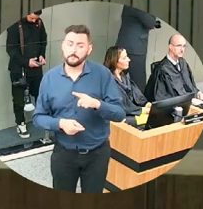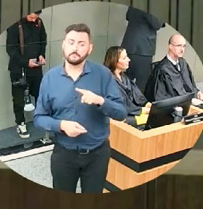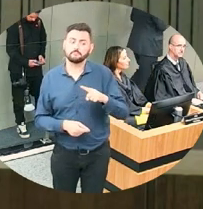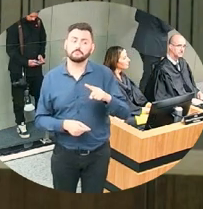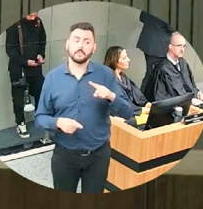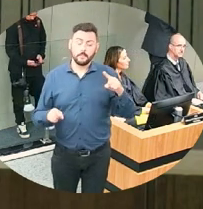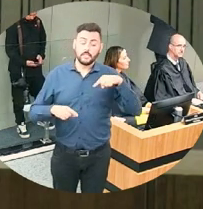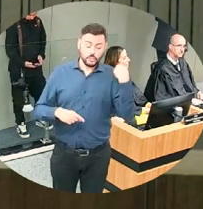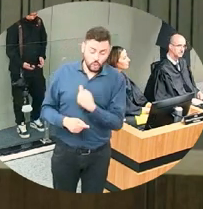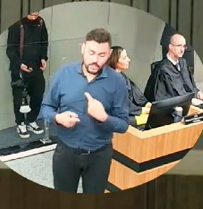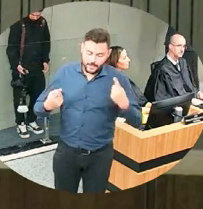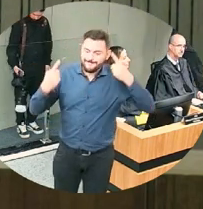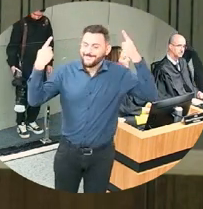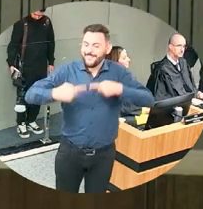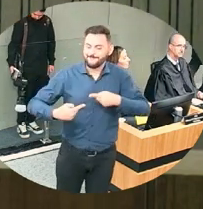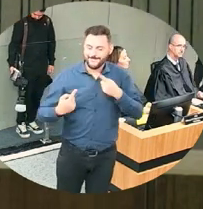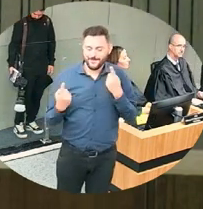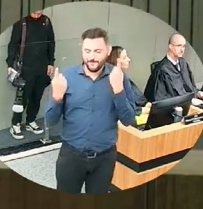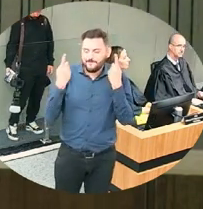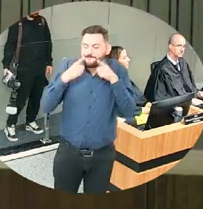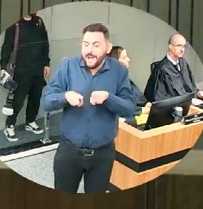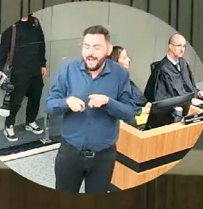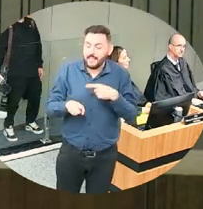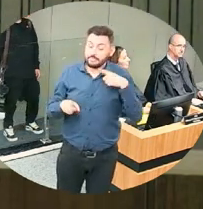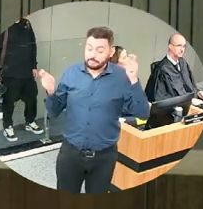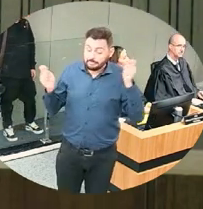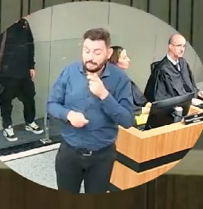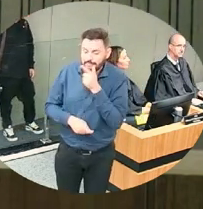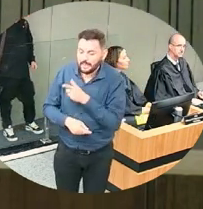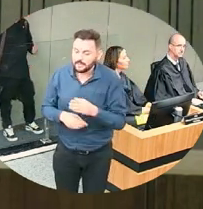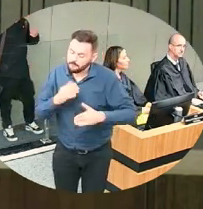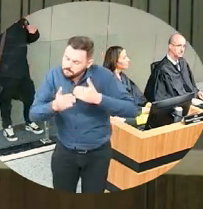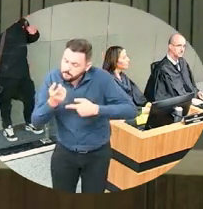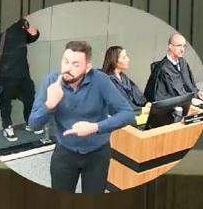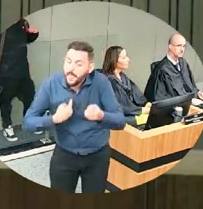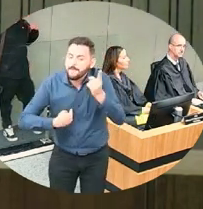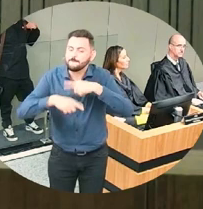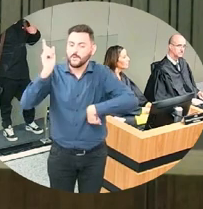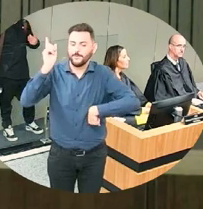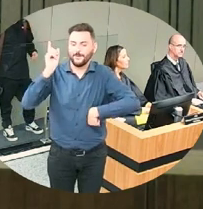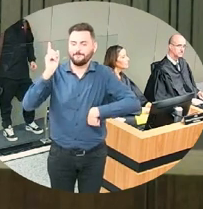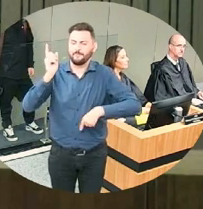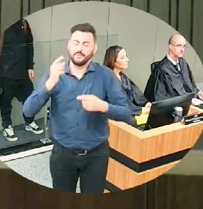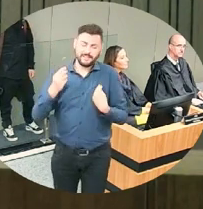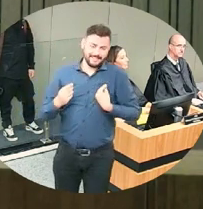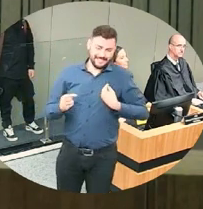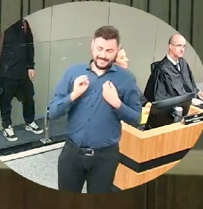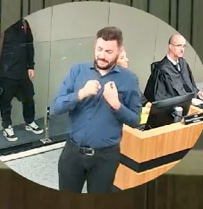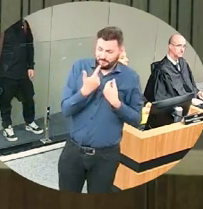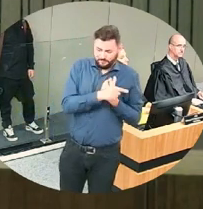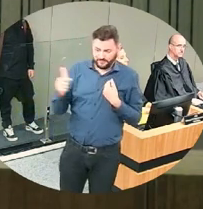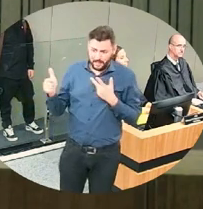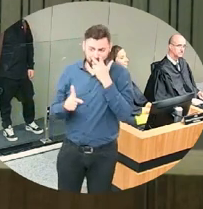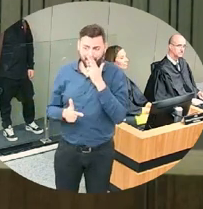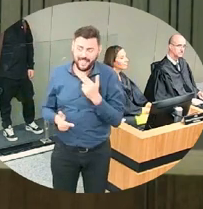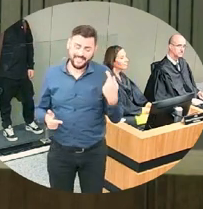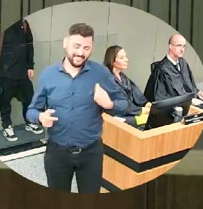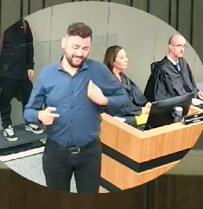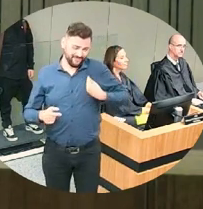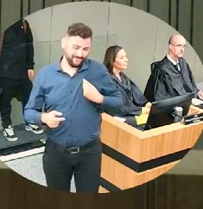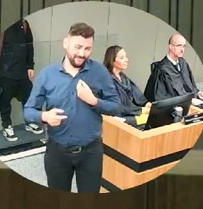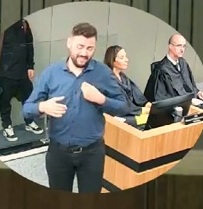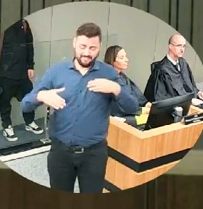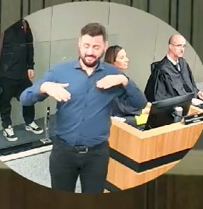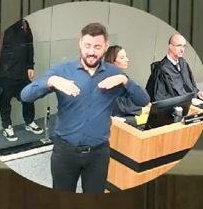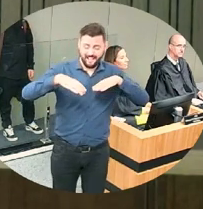cavernas o desafio está logo ali sempre à nossa frente resta-nos buscar a sabedoria para melhor